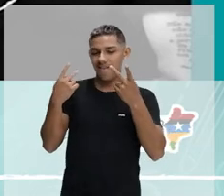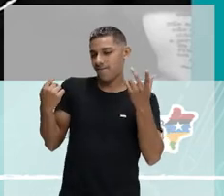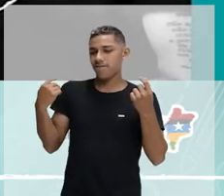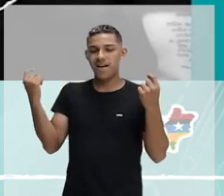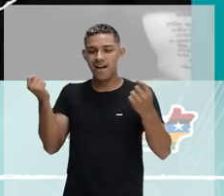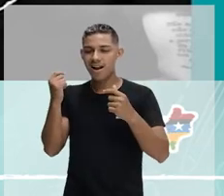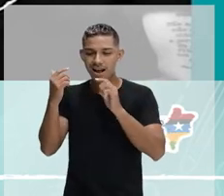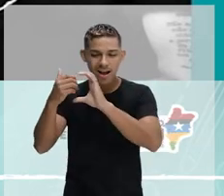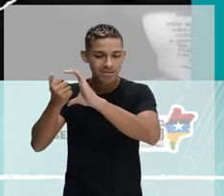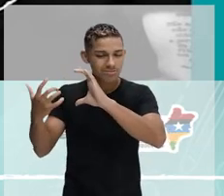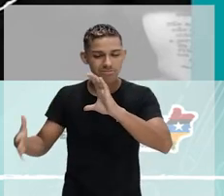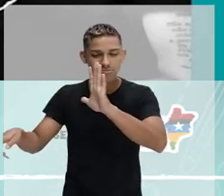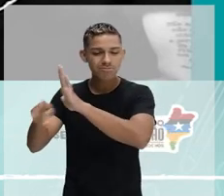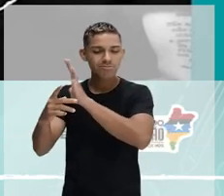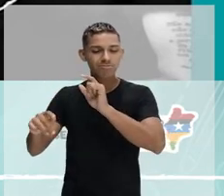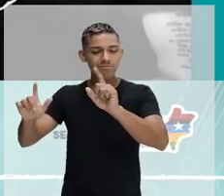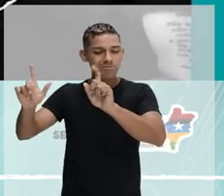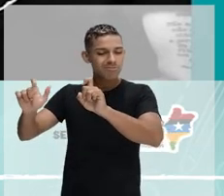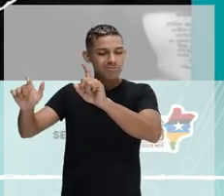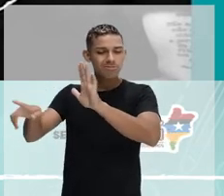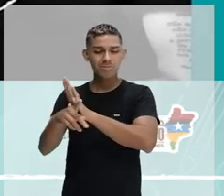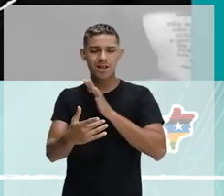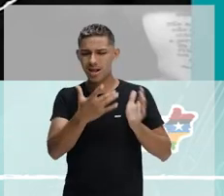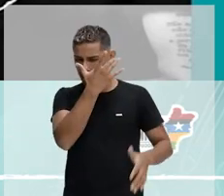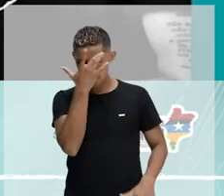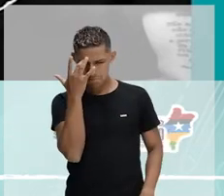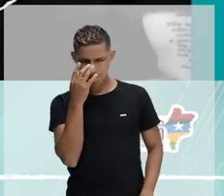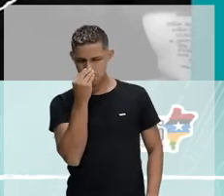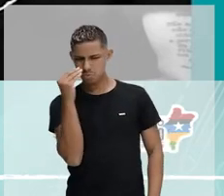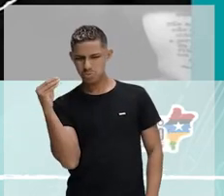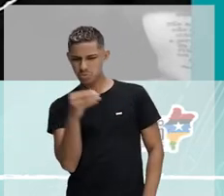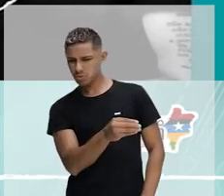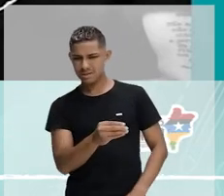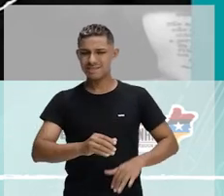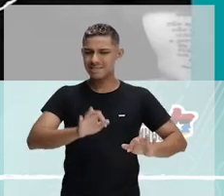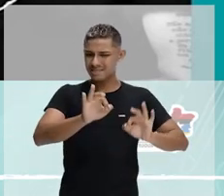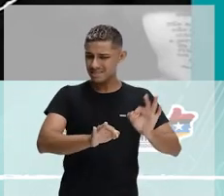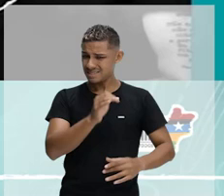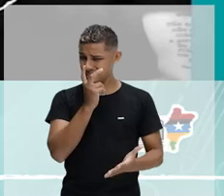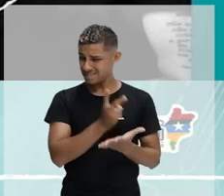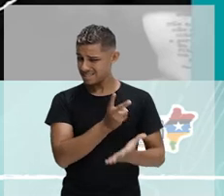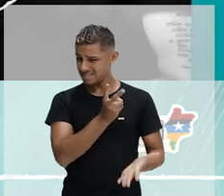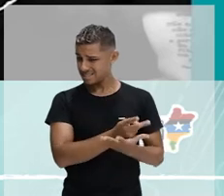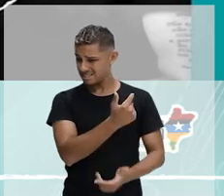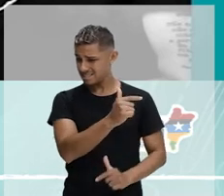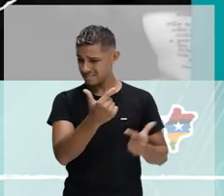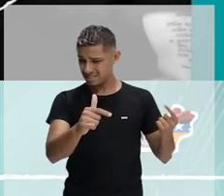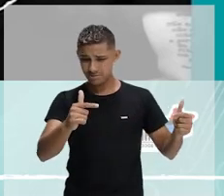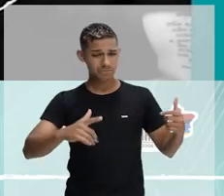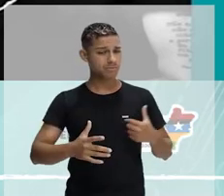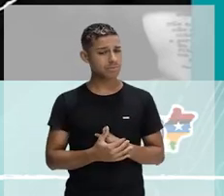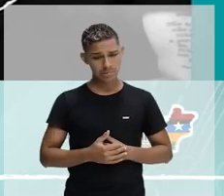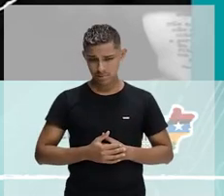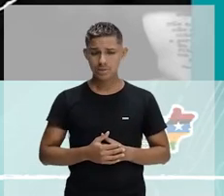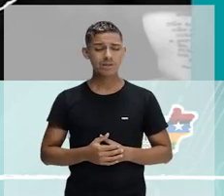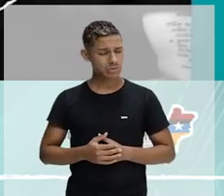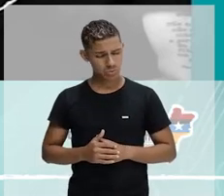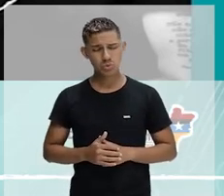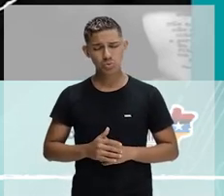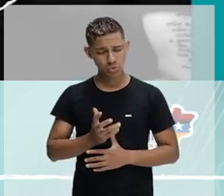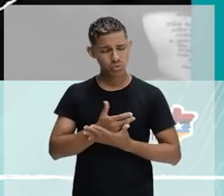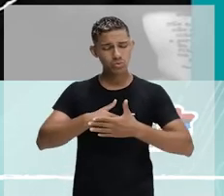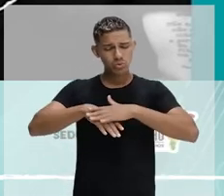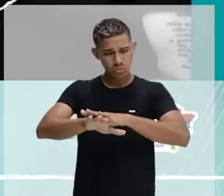solo rachado, dessa gente maltratada. Quase sempre injustiçada, acostumada a sofrer. Mas,